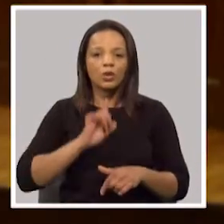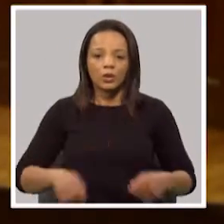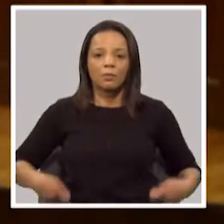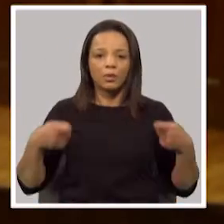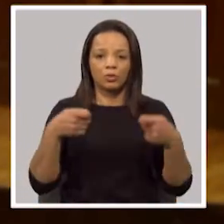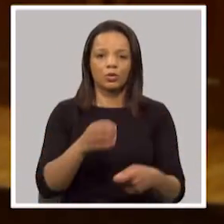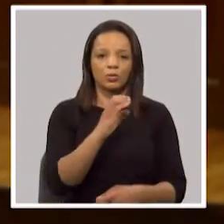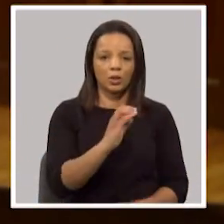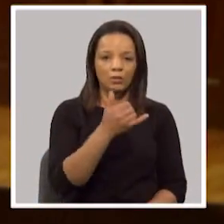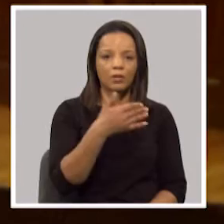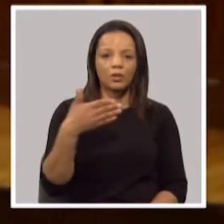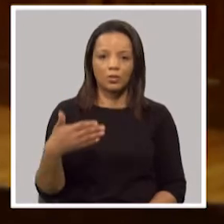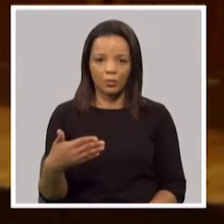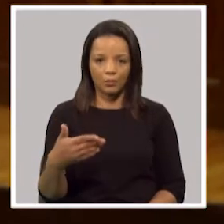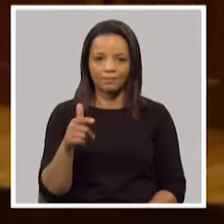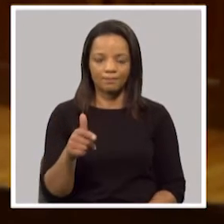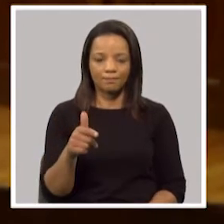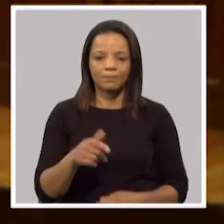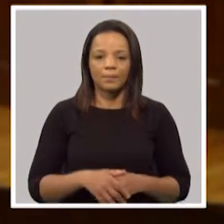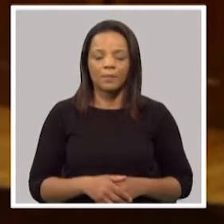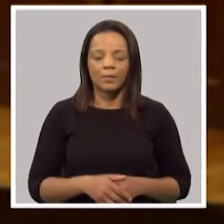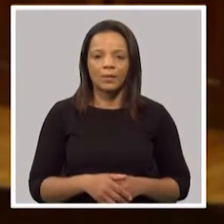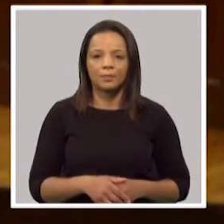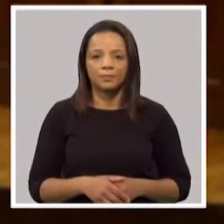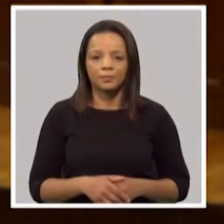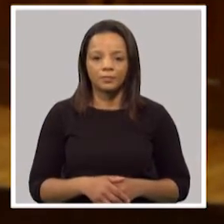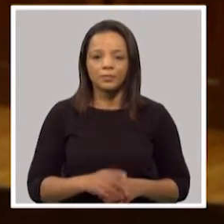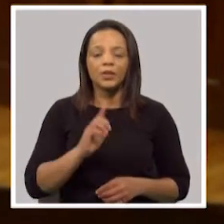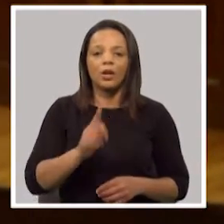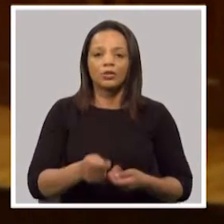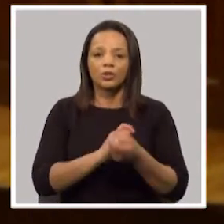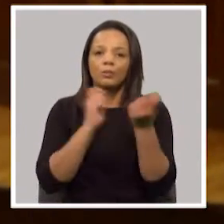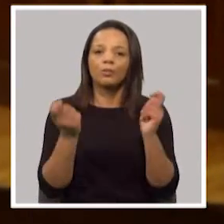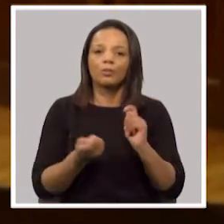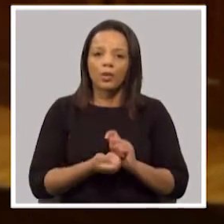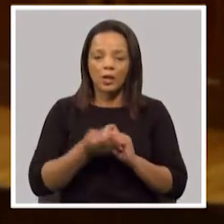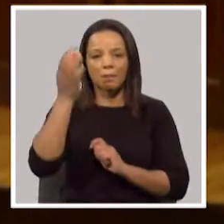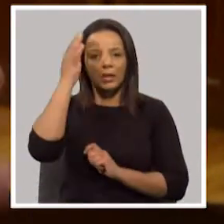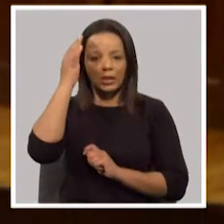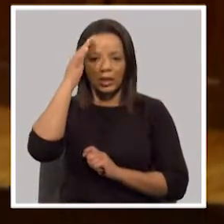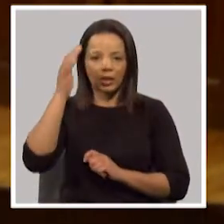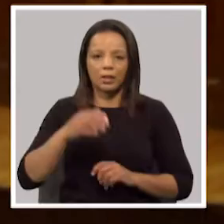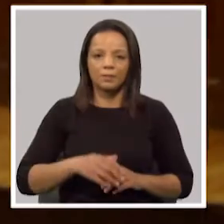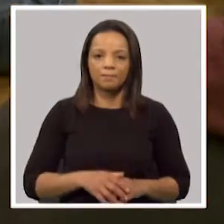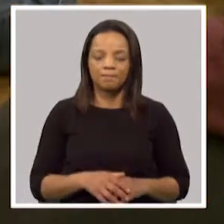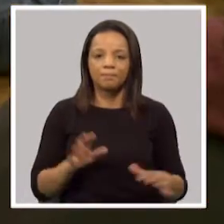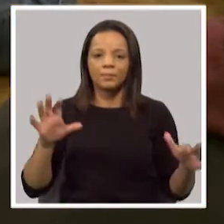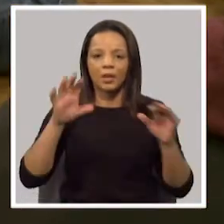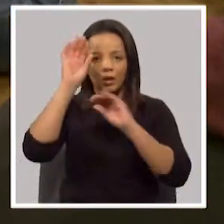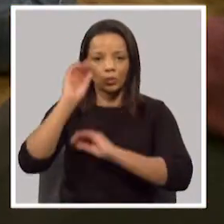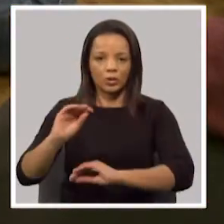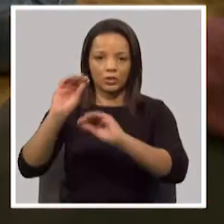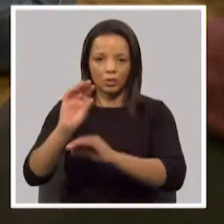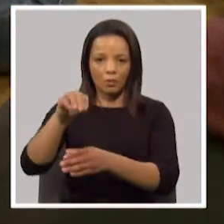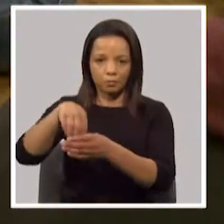hoje empreendedoras no século XXI, sobretudo, significa mudarmos mentalidades ao nível